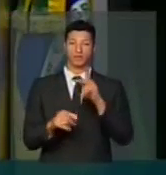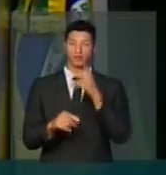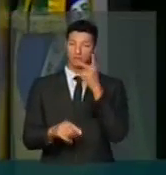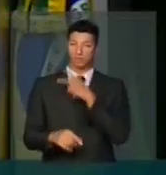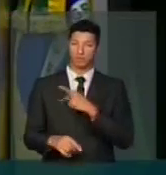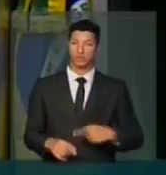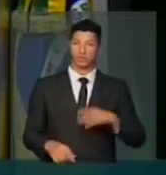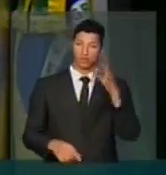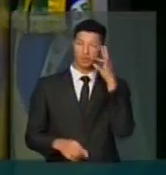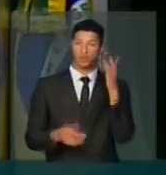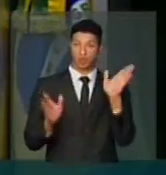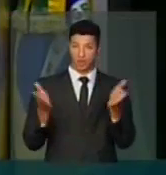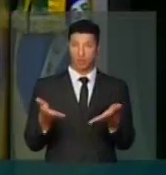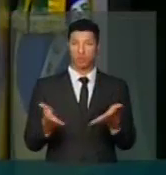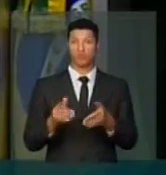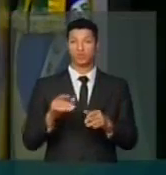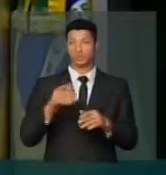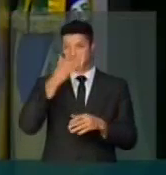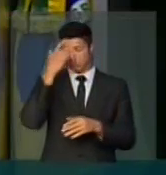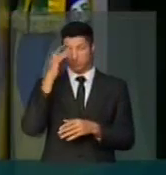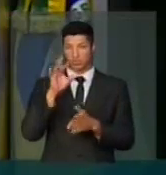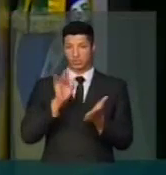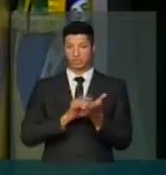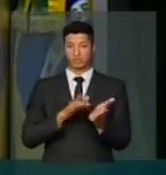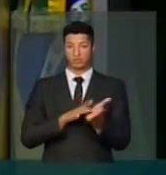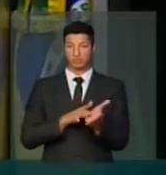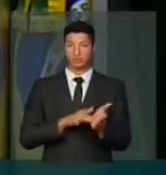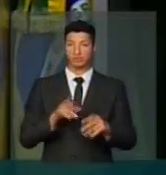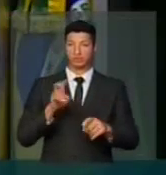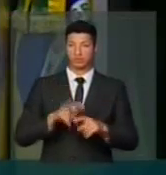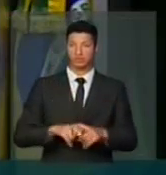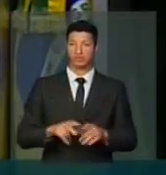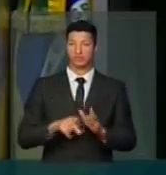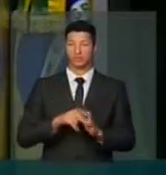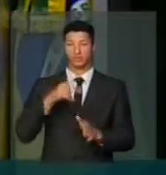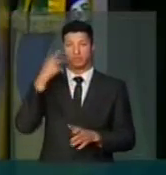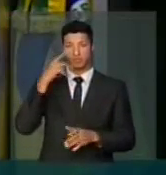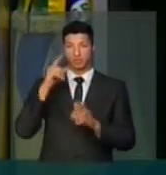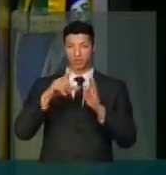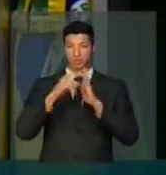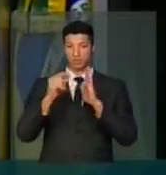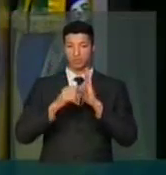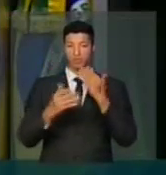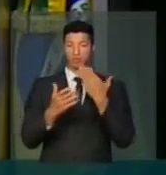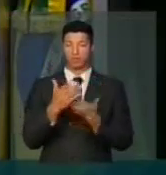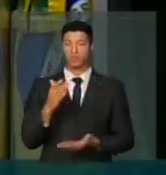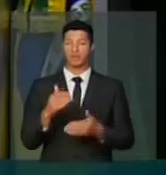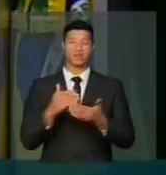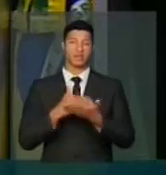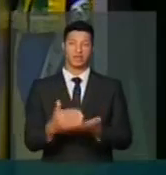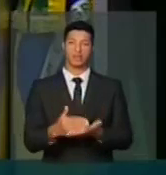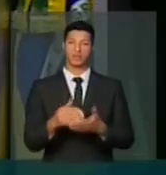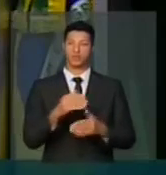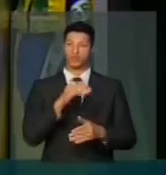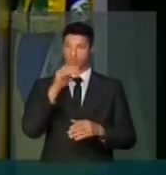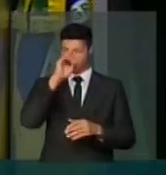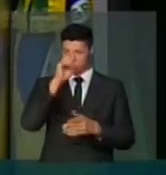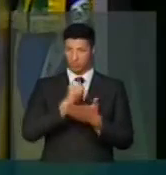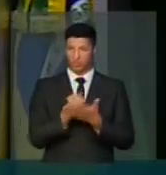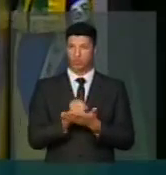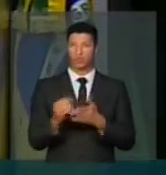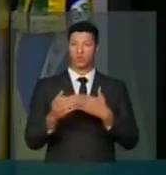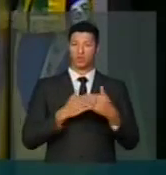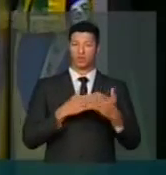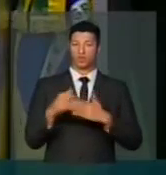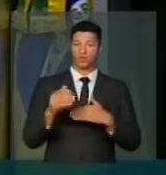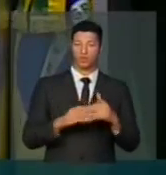Dilma Rousseff é hoje apenas uma peça decorativa sentada em uma cadeira do Palácio do Planalto. Perdeu a iniciativa, o comando e o controle sobre